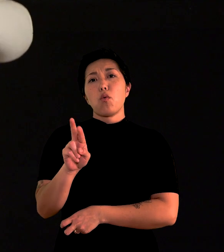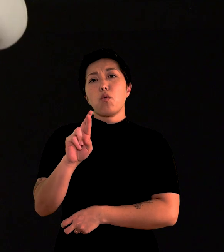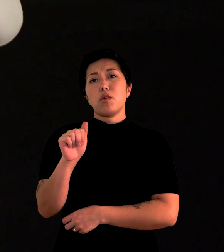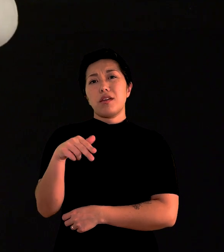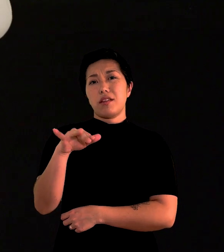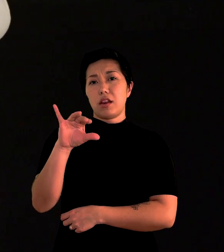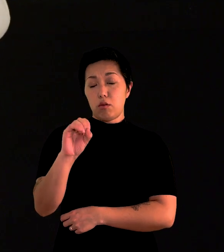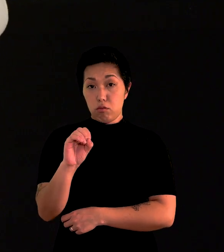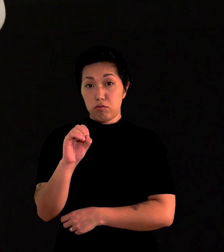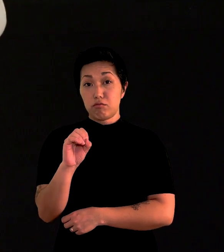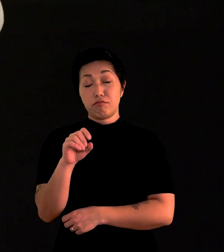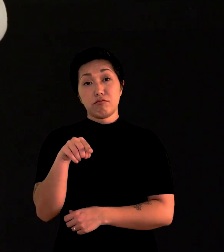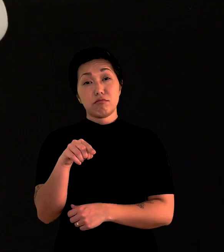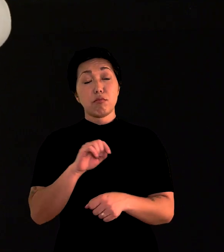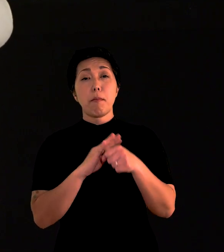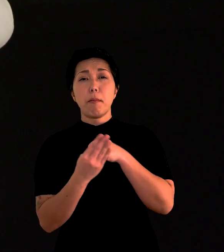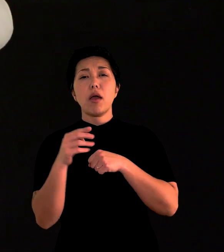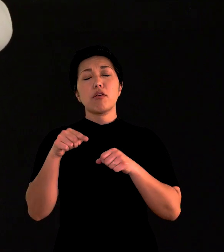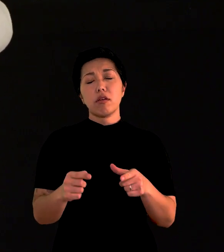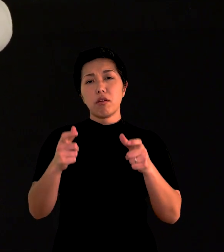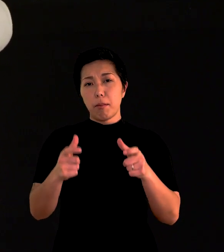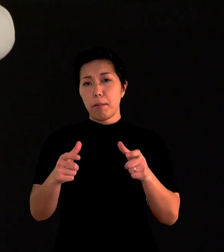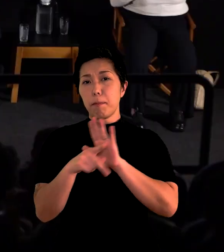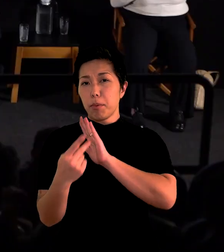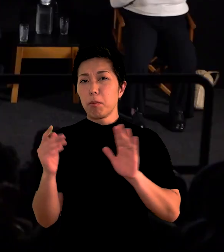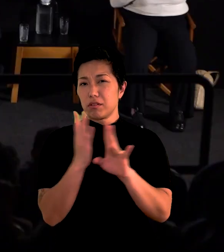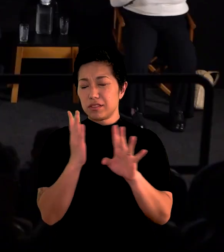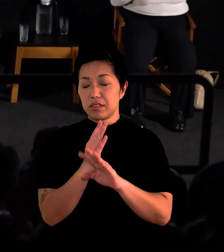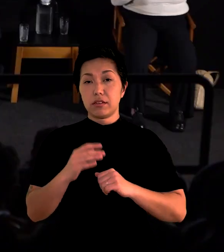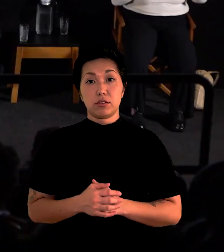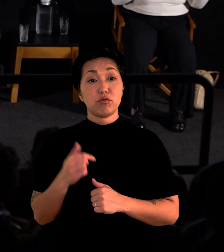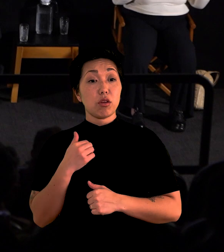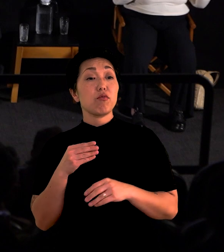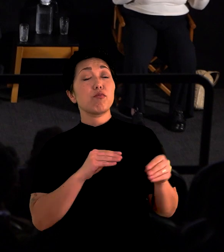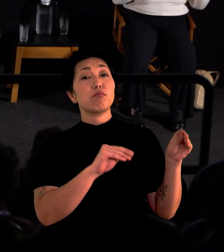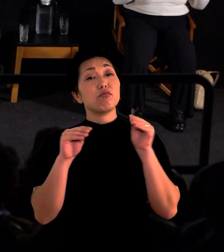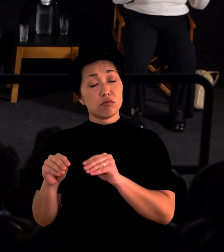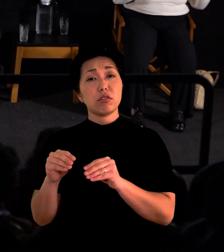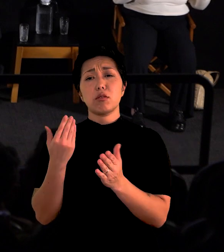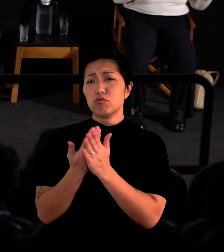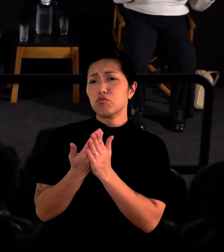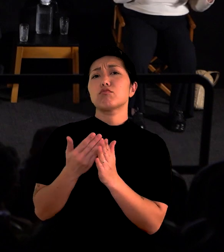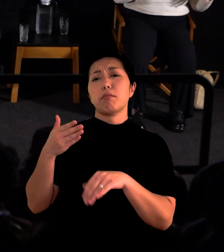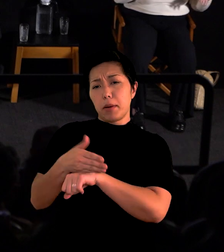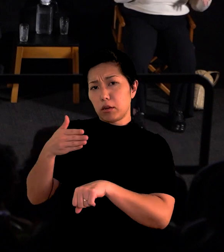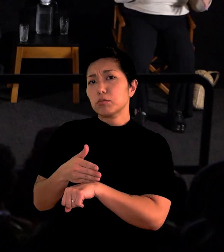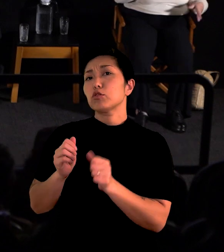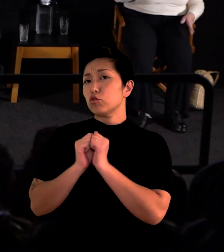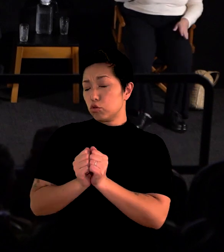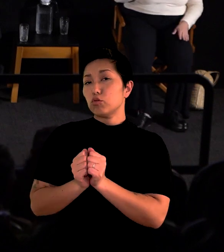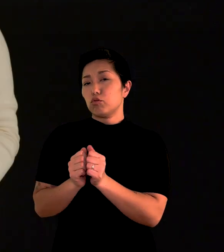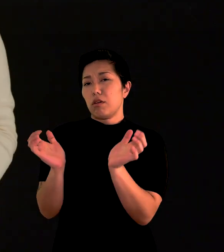urânio em um dos distritos lá de Caetité, que é Maniaçu. Então, eu fui para lá e acabei participando